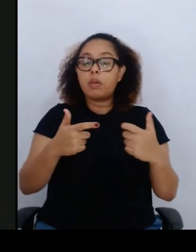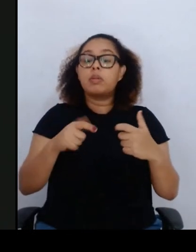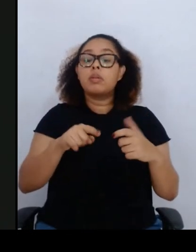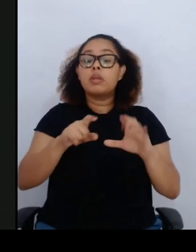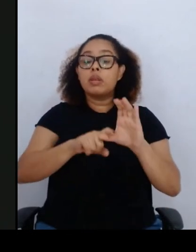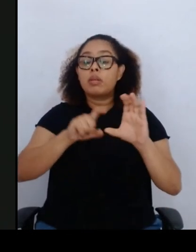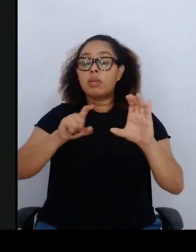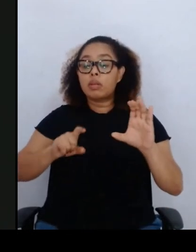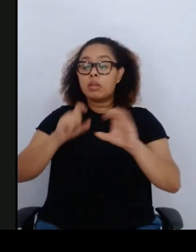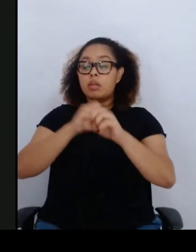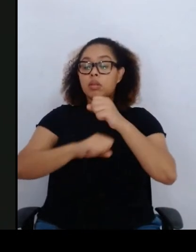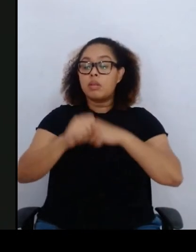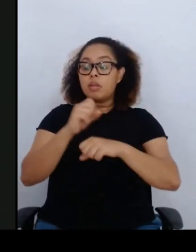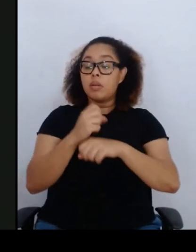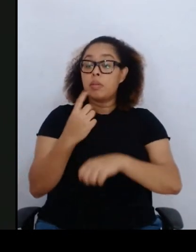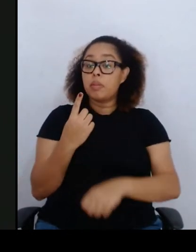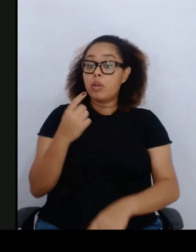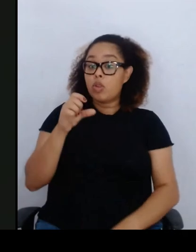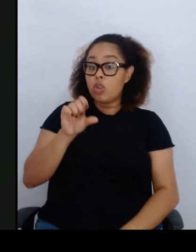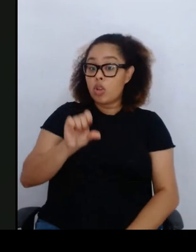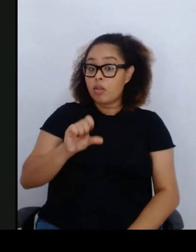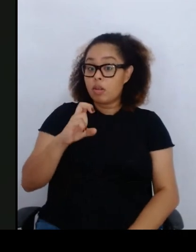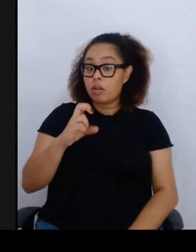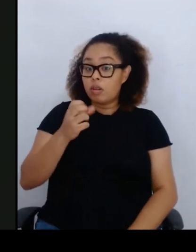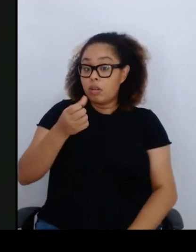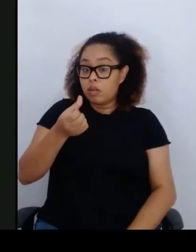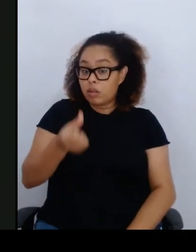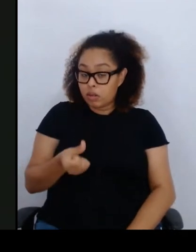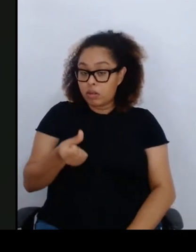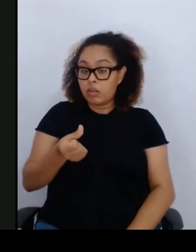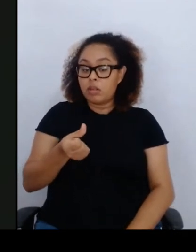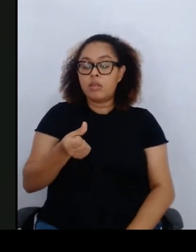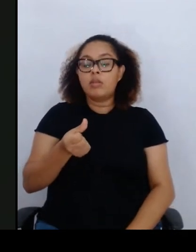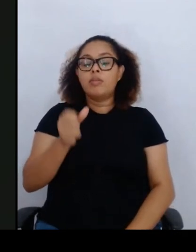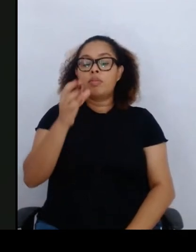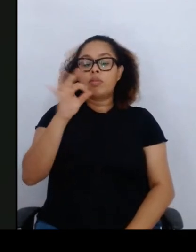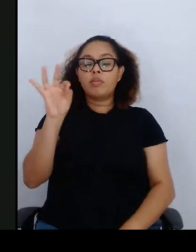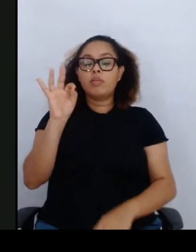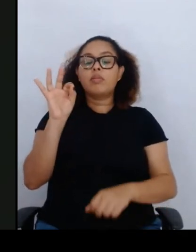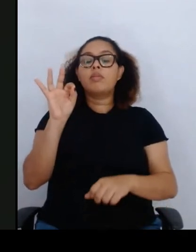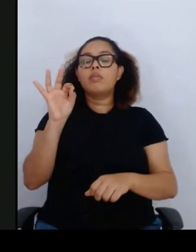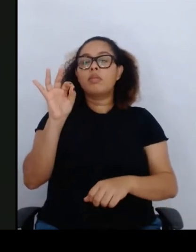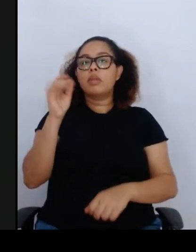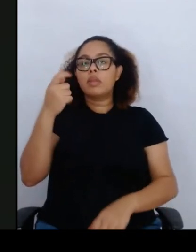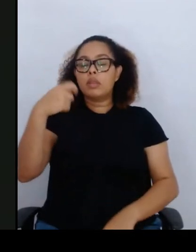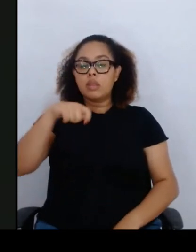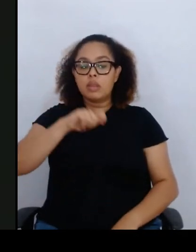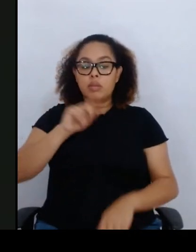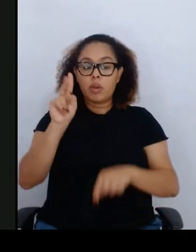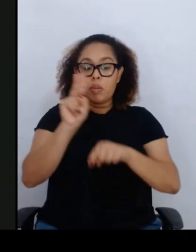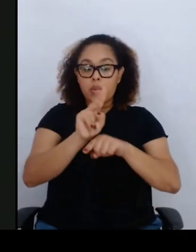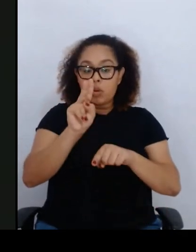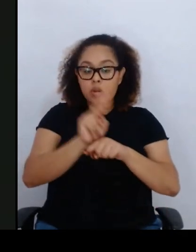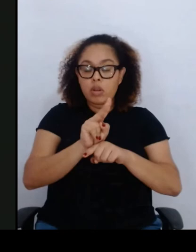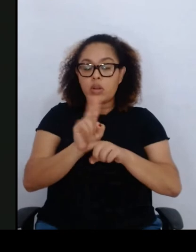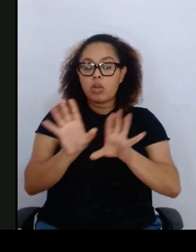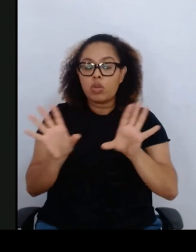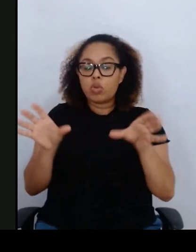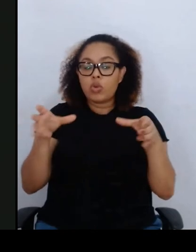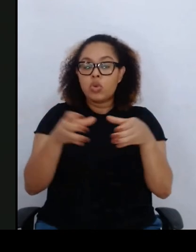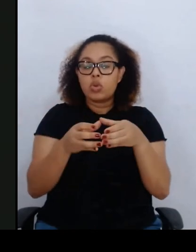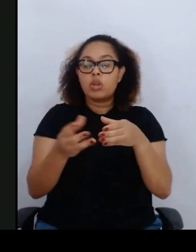em 1956 quando o protetorado francês e depois o espanhol foram reunidos e um único país